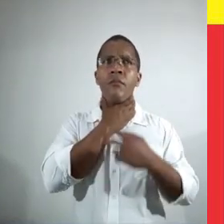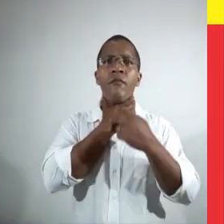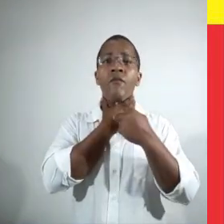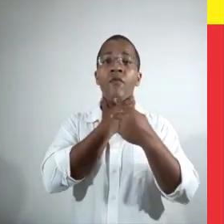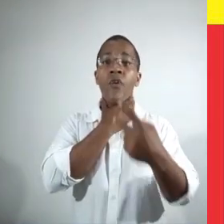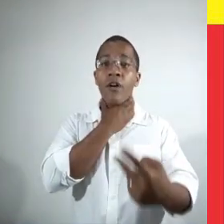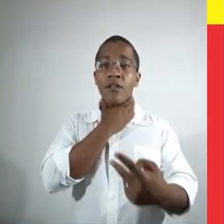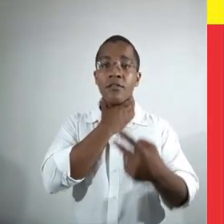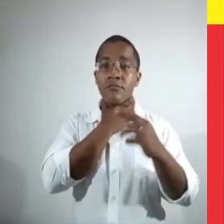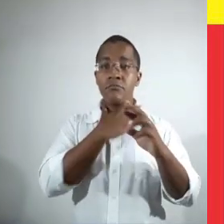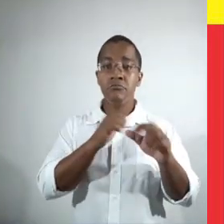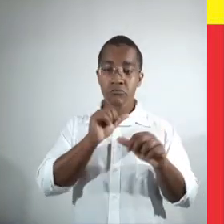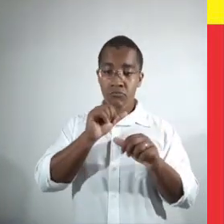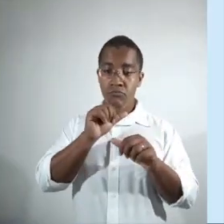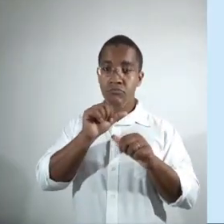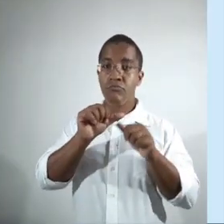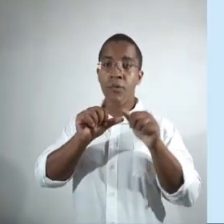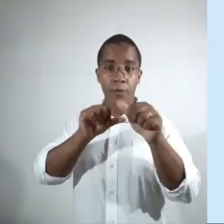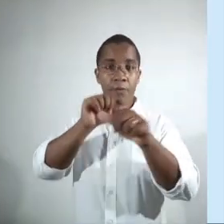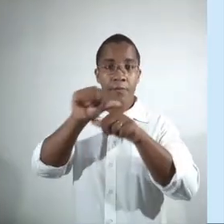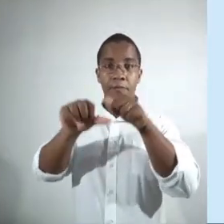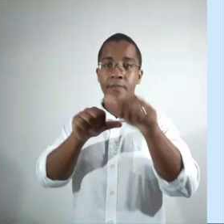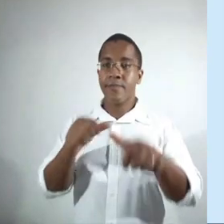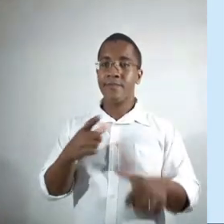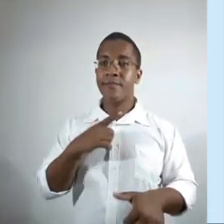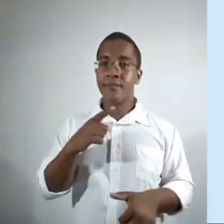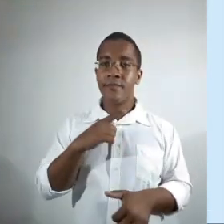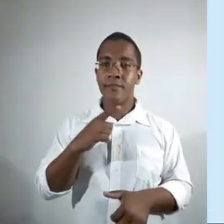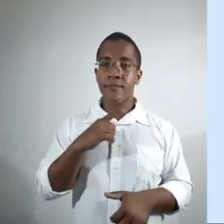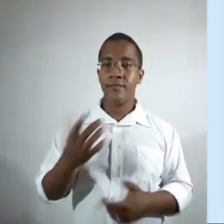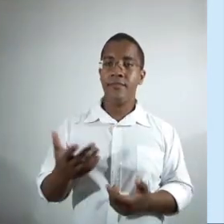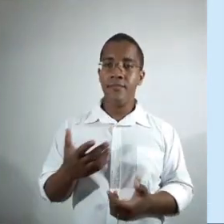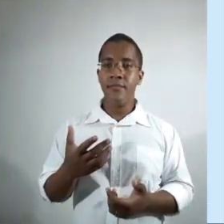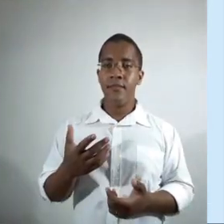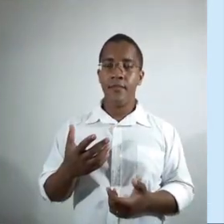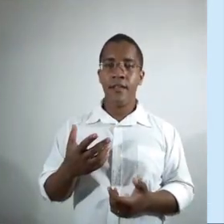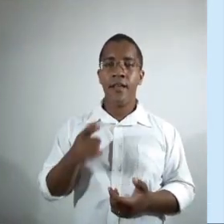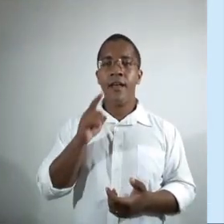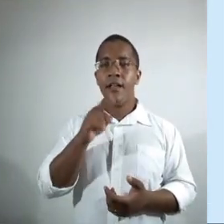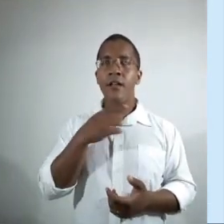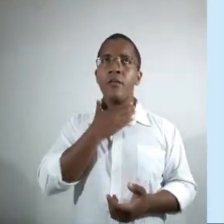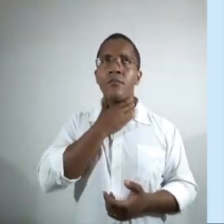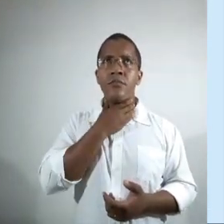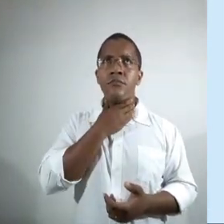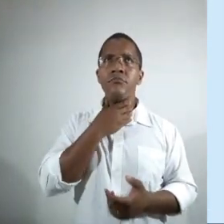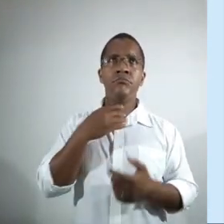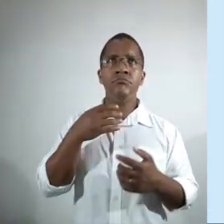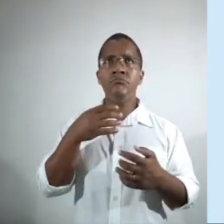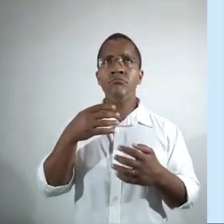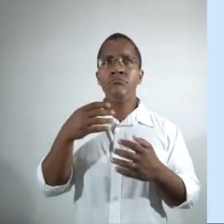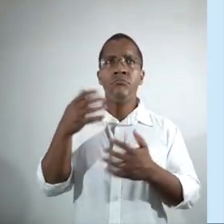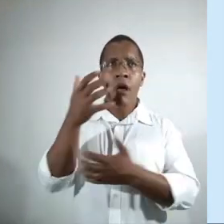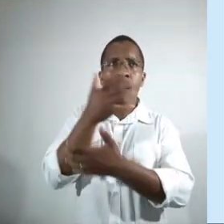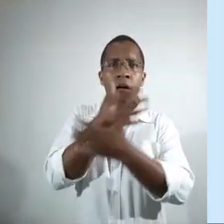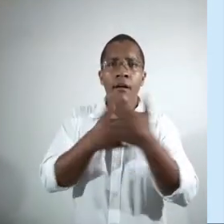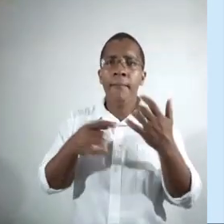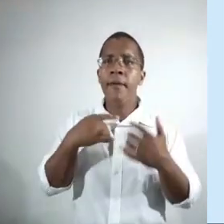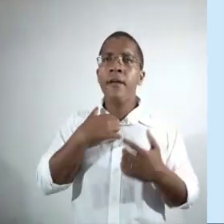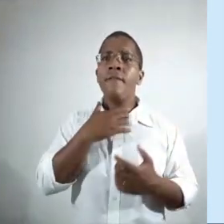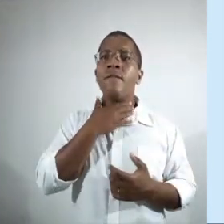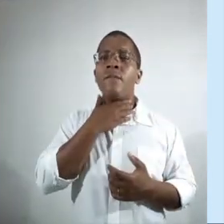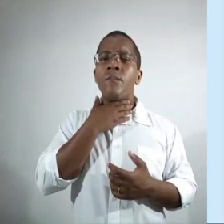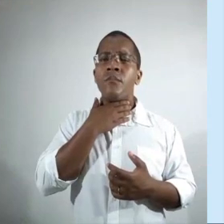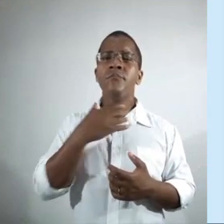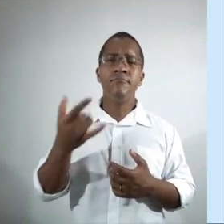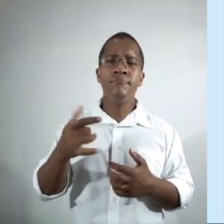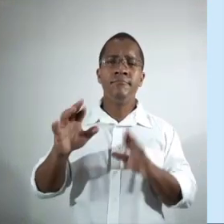está desenvolvendo a voz. Ele está cantando, mas ao mesmo tempo, né, está mostrando que ele desenvolveu a voz, que a voz dele está